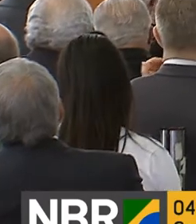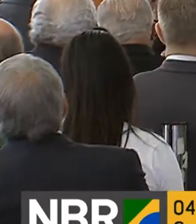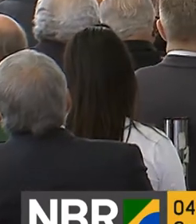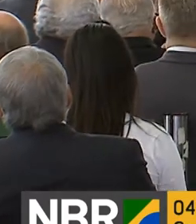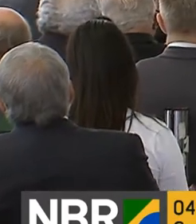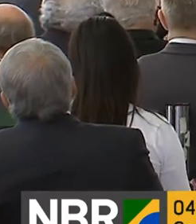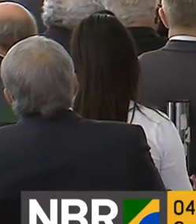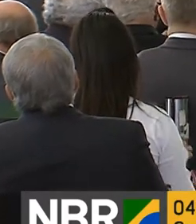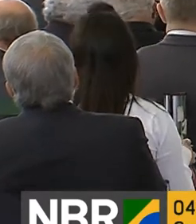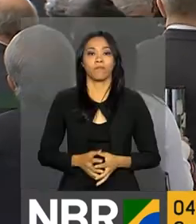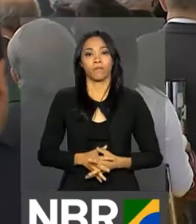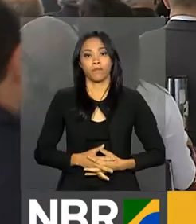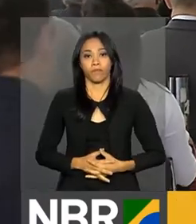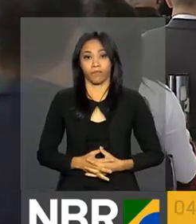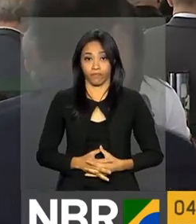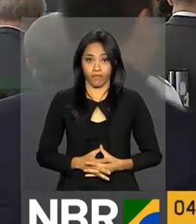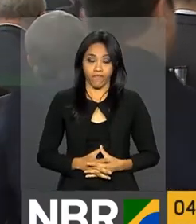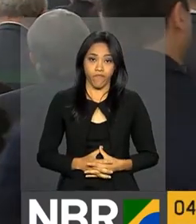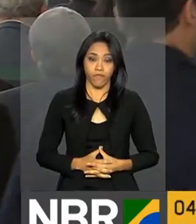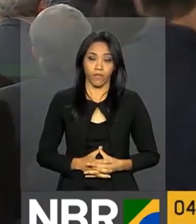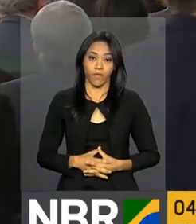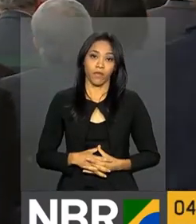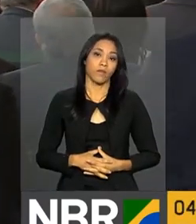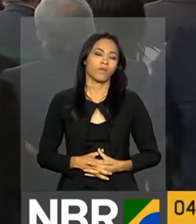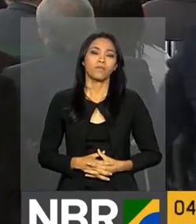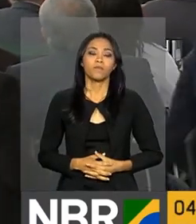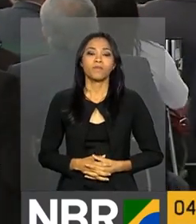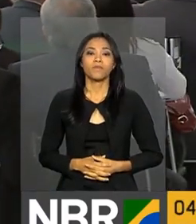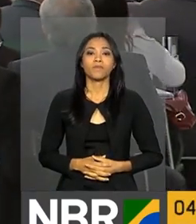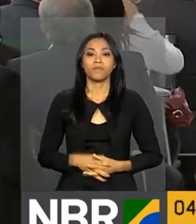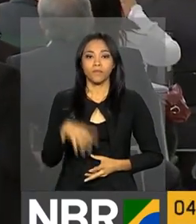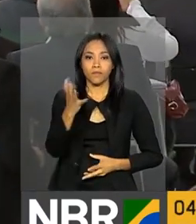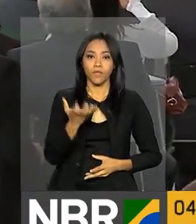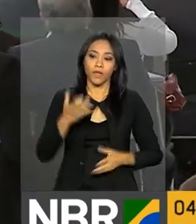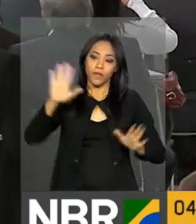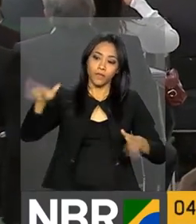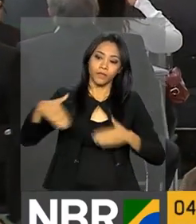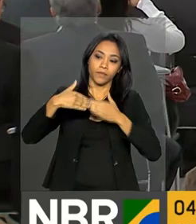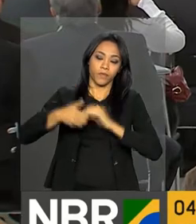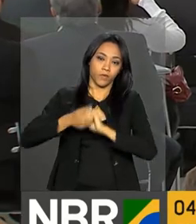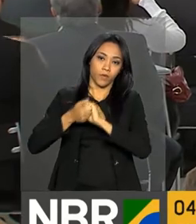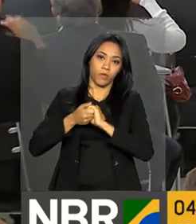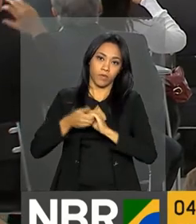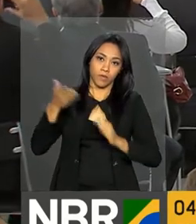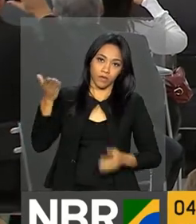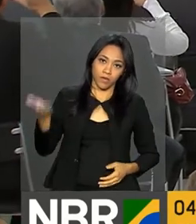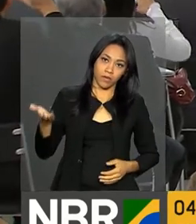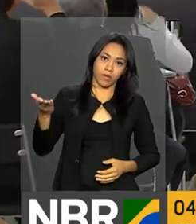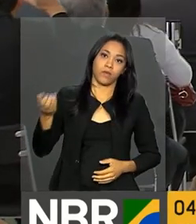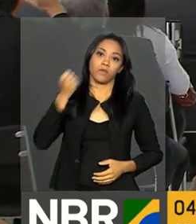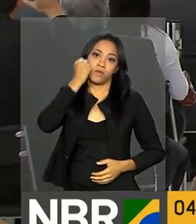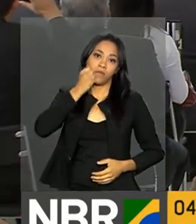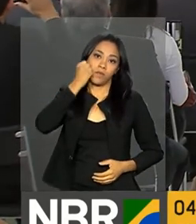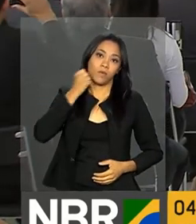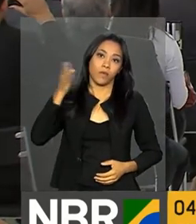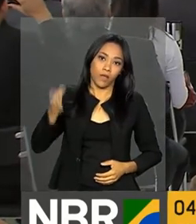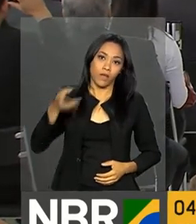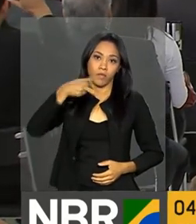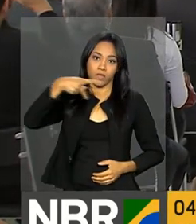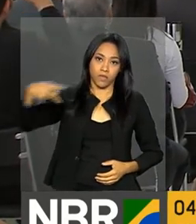eu quero quero cumprimentar o senador eunício oliveira presidente do senado federal